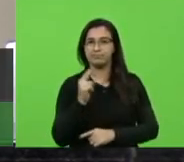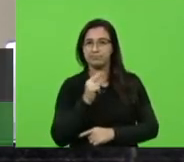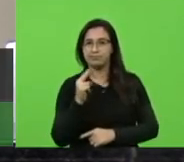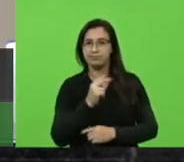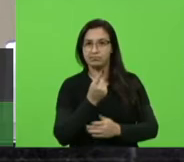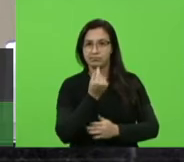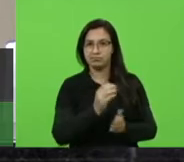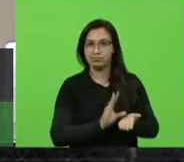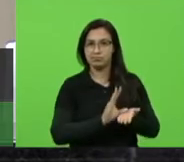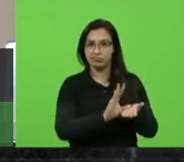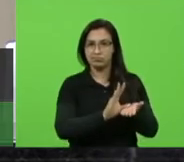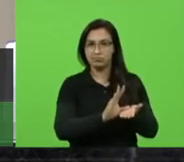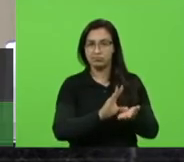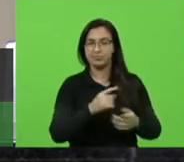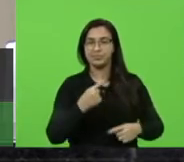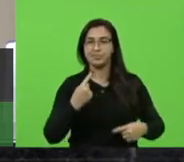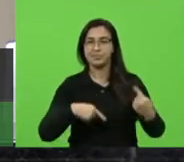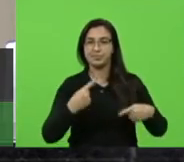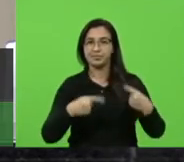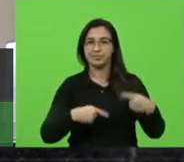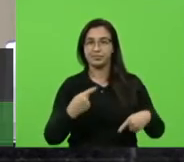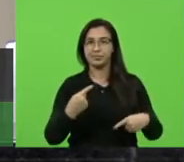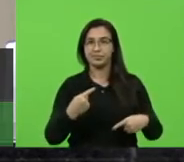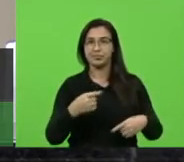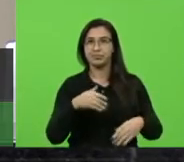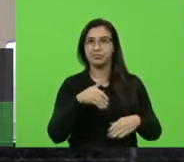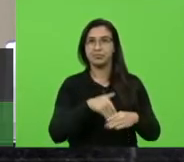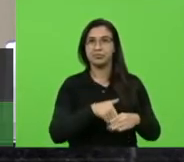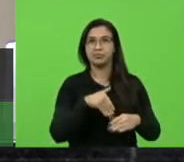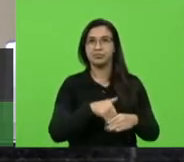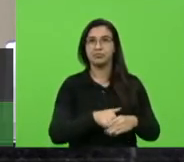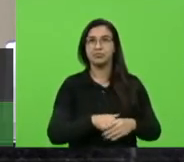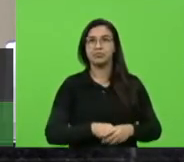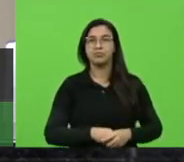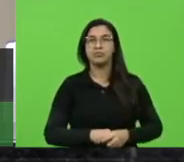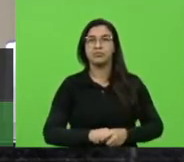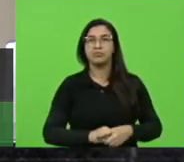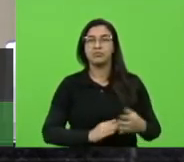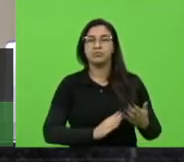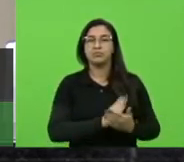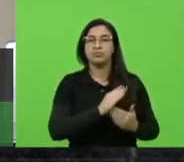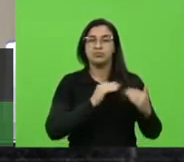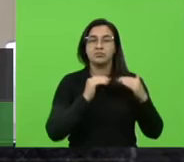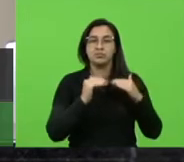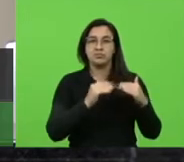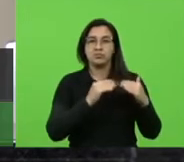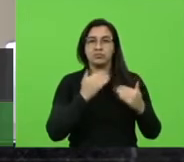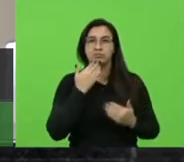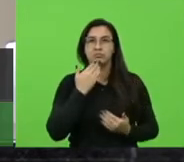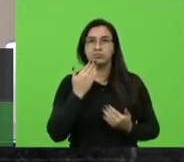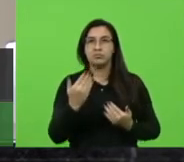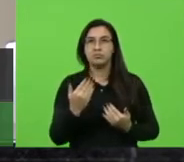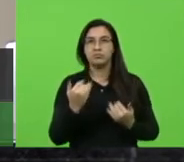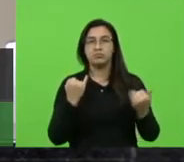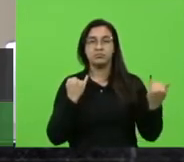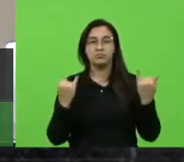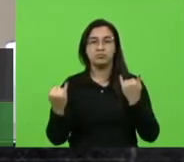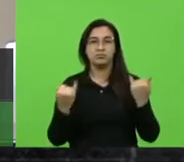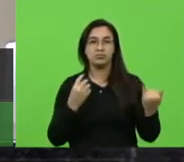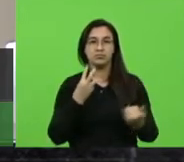Não havendo quem queira discutir, em votação. Deputados que aprovam, permaneçam como se encontram. Aprovado por unanimidade. Pedido de